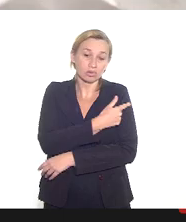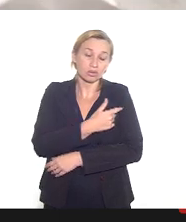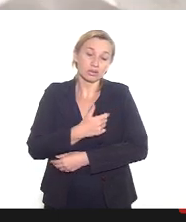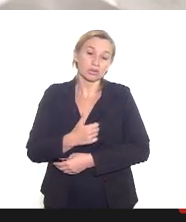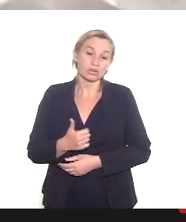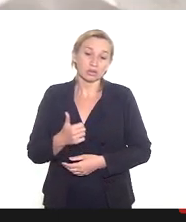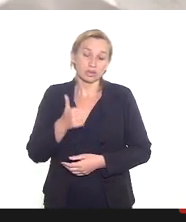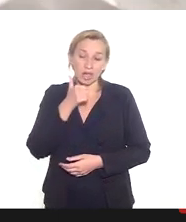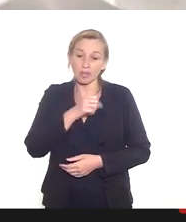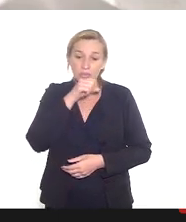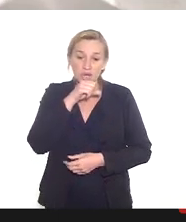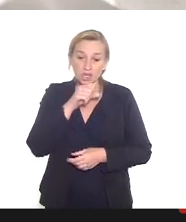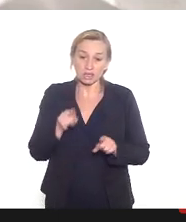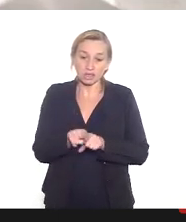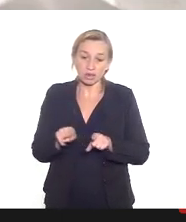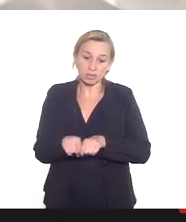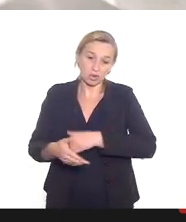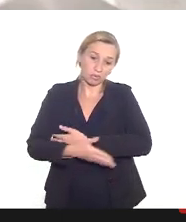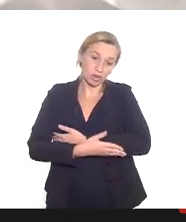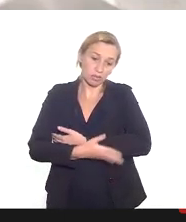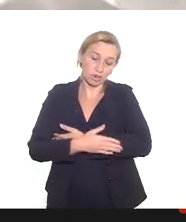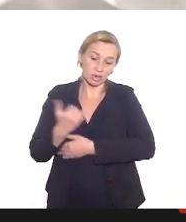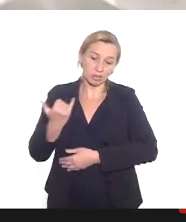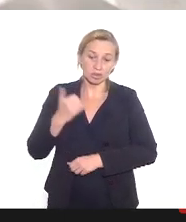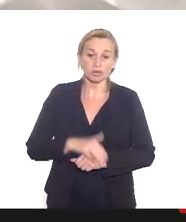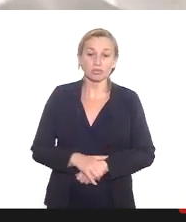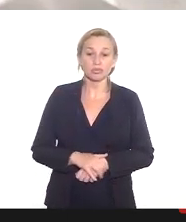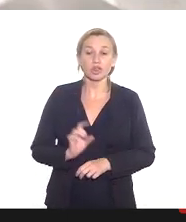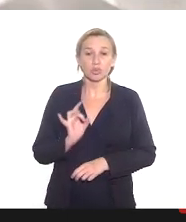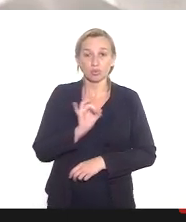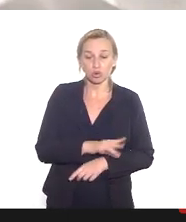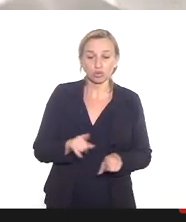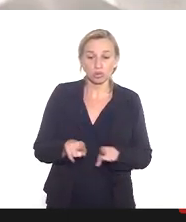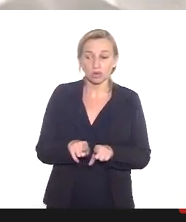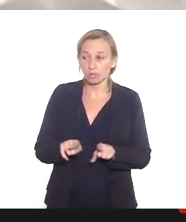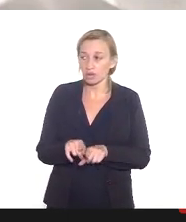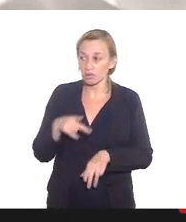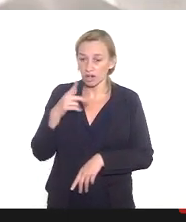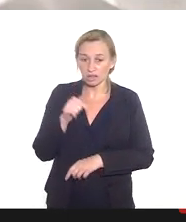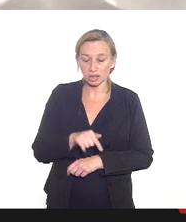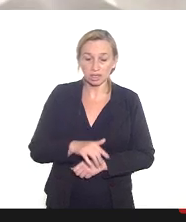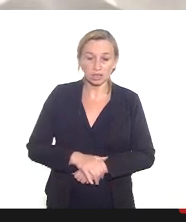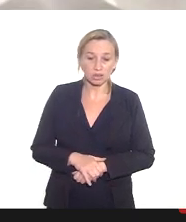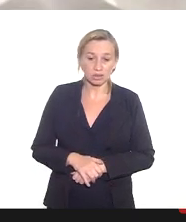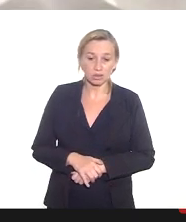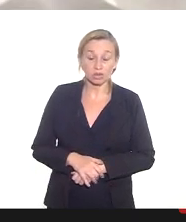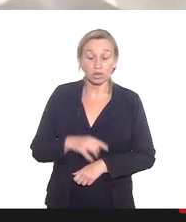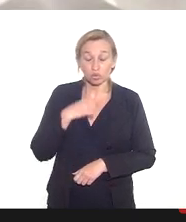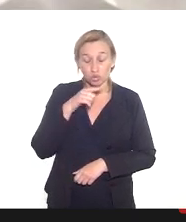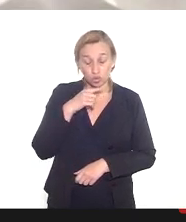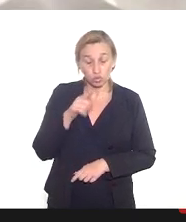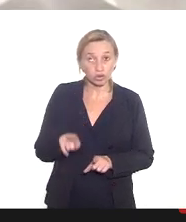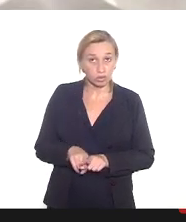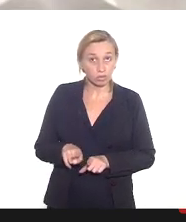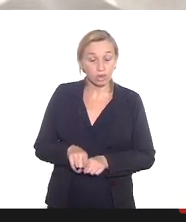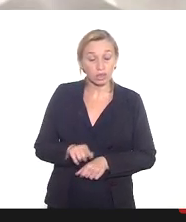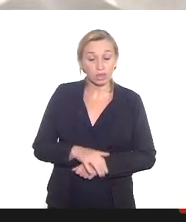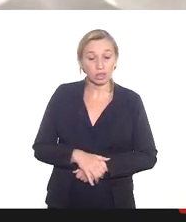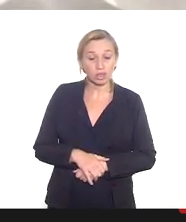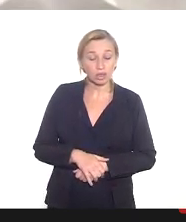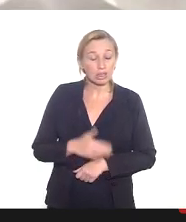é a redução dos órgãos maternos e são outros e por último também foi colocado aqui eu fiquei com dúvida também